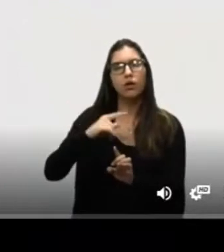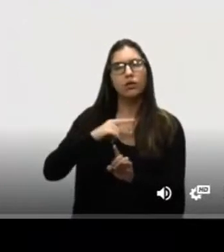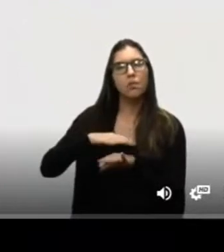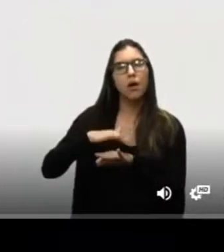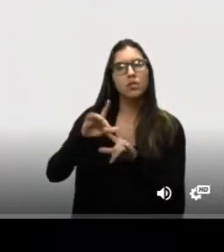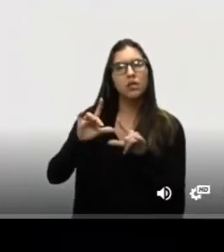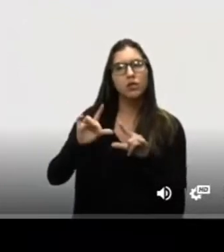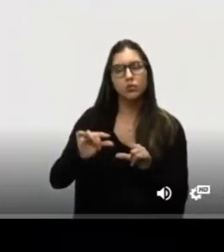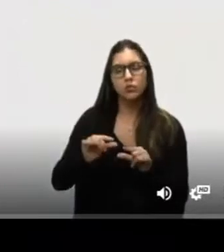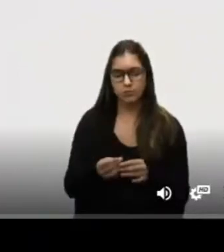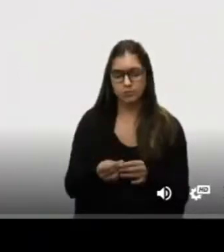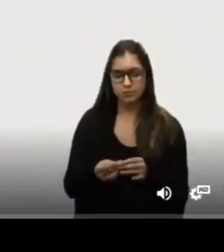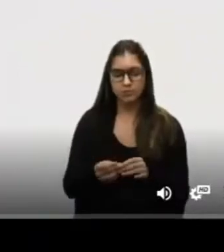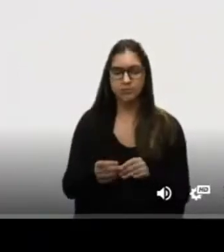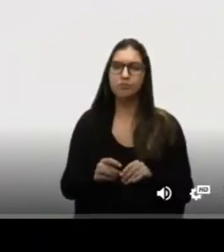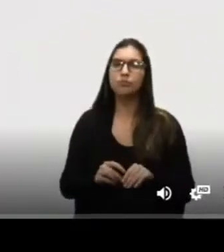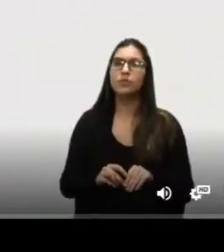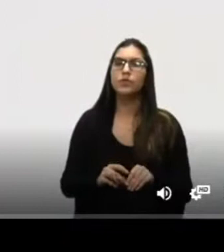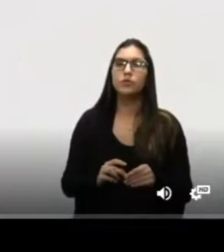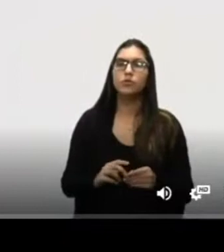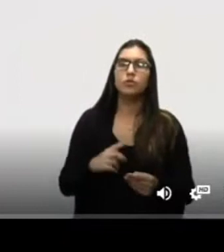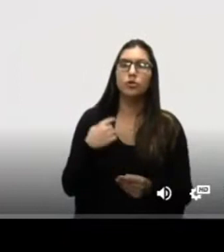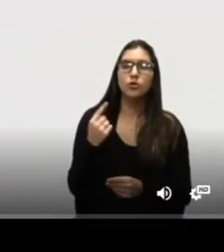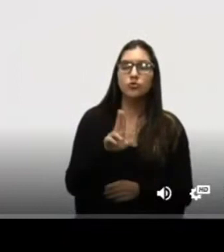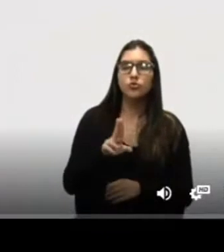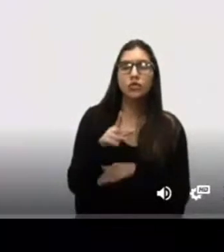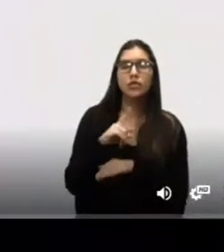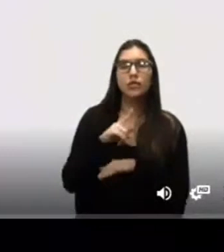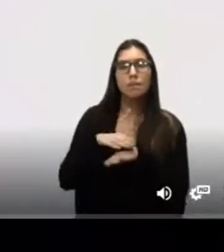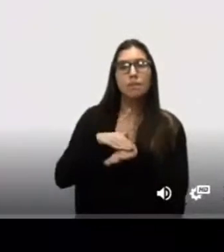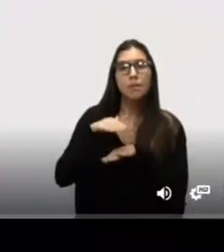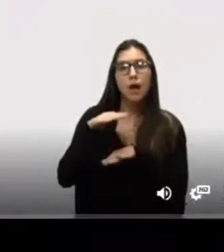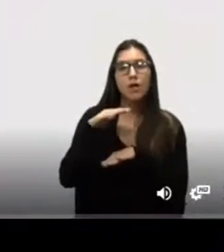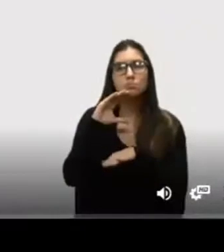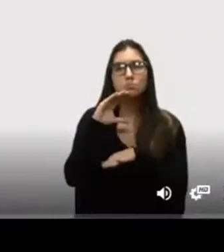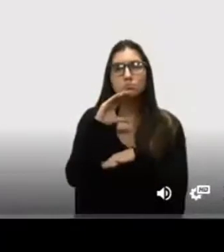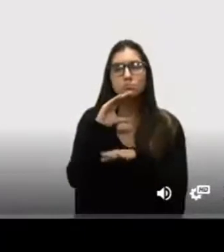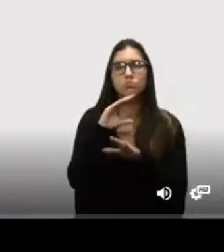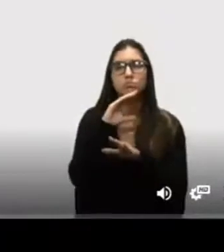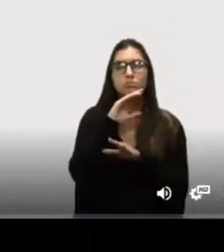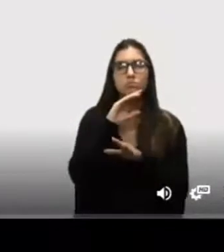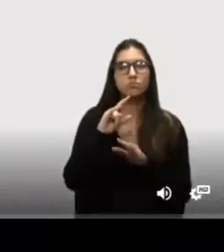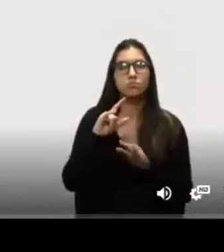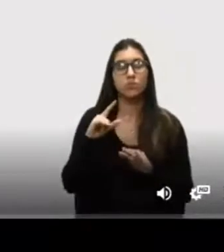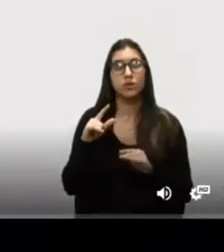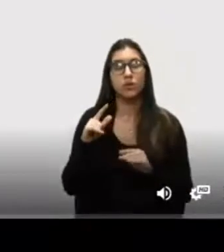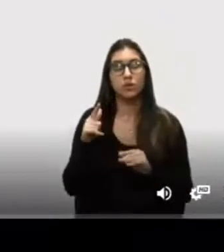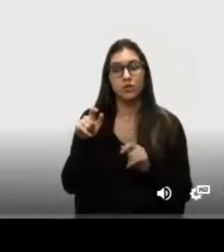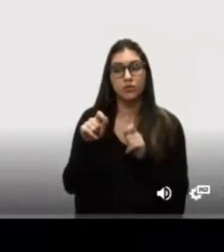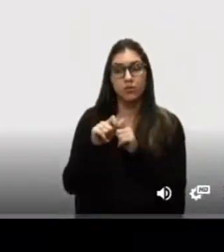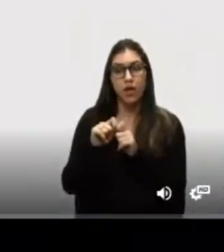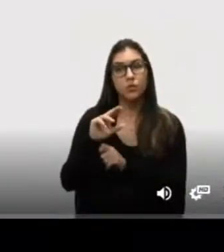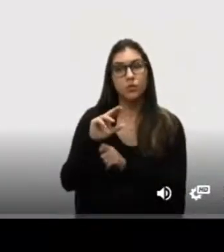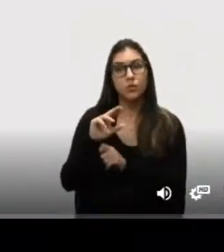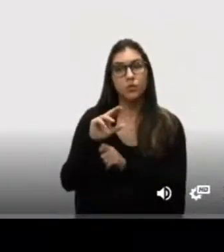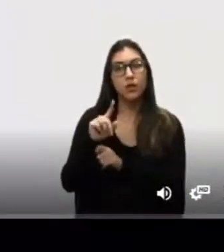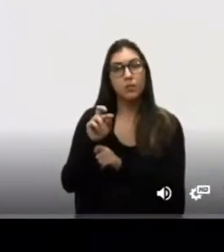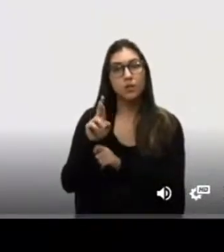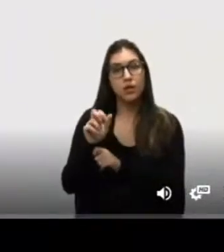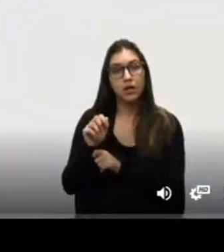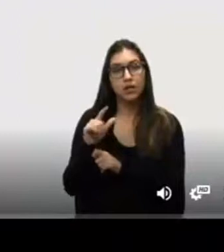Redutora. Então nós vamos utilizar a região de maior temperatura, onde nós vamos fazer com que aquele capilar que